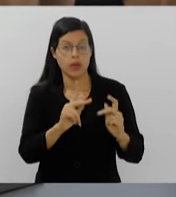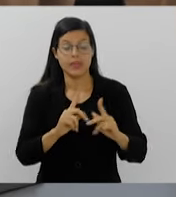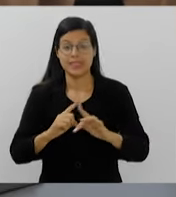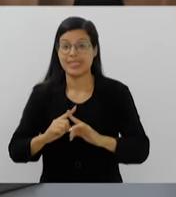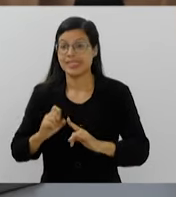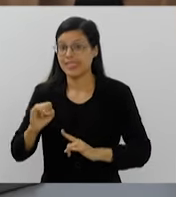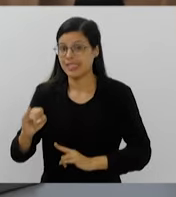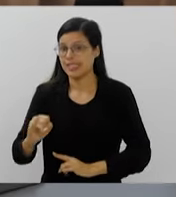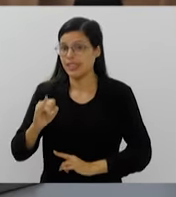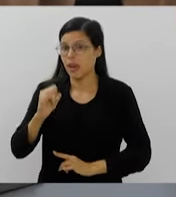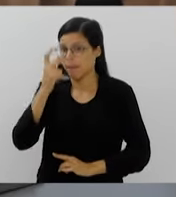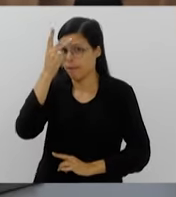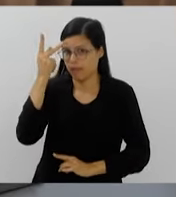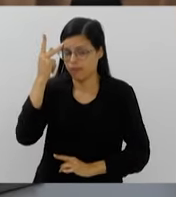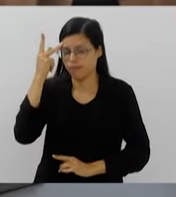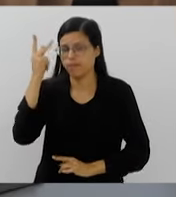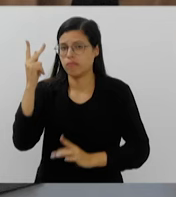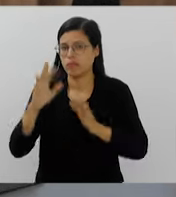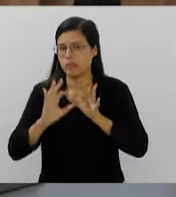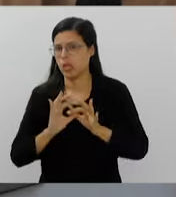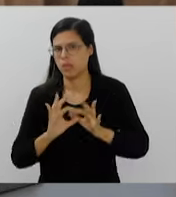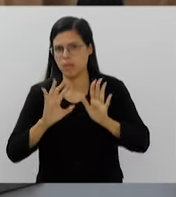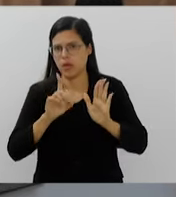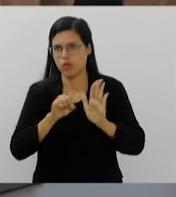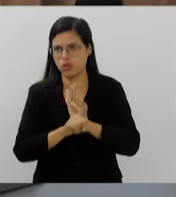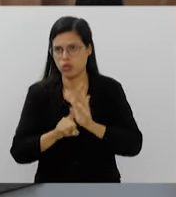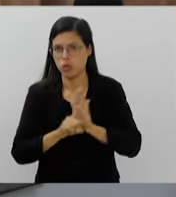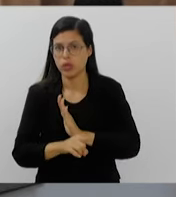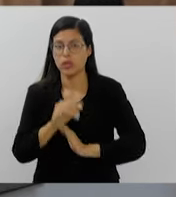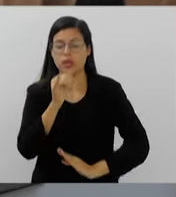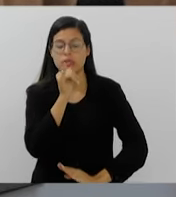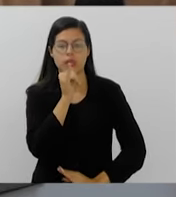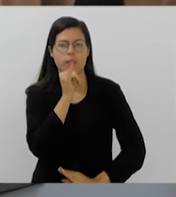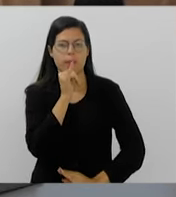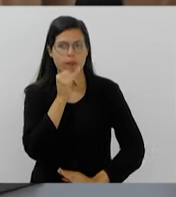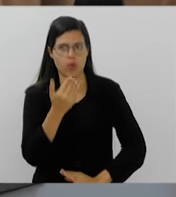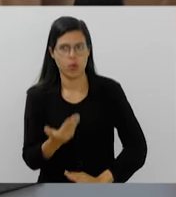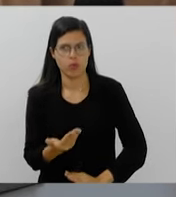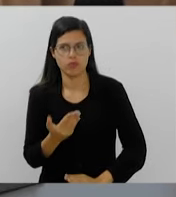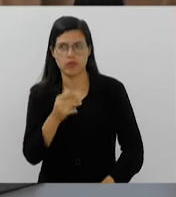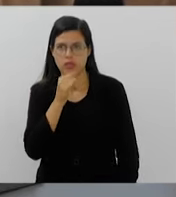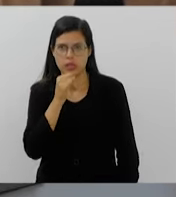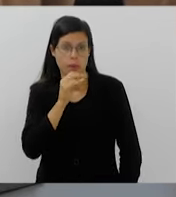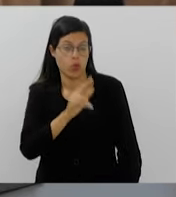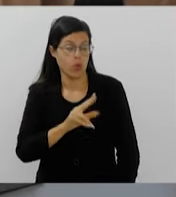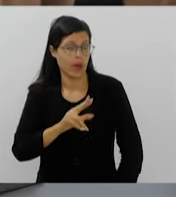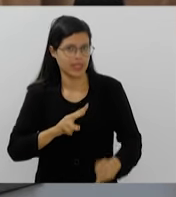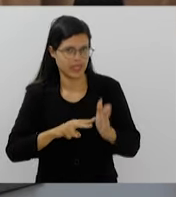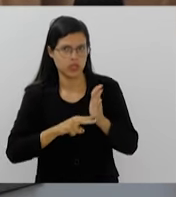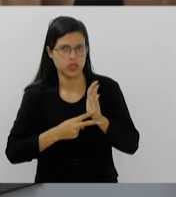o desconto, eu vou lhe dar aqui diversos exemplos, que não é sindicato.